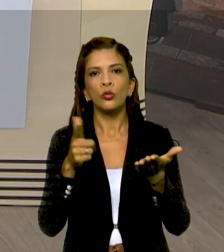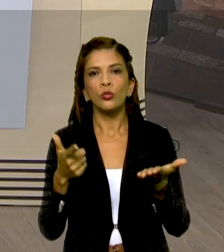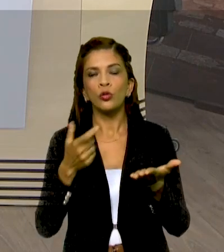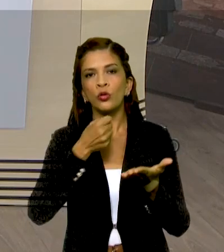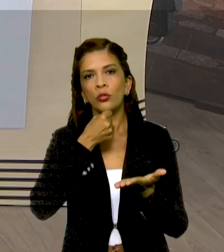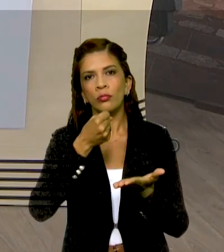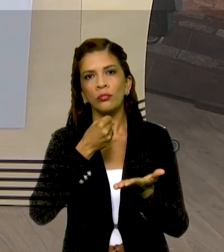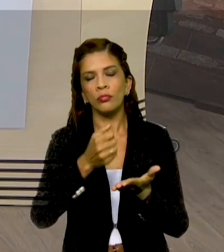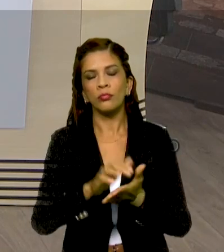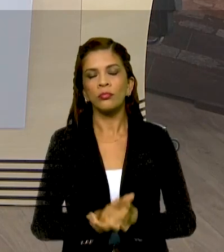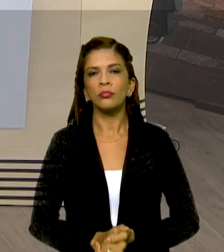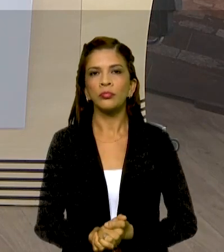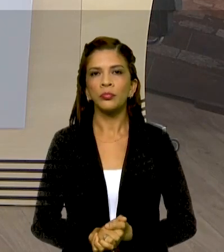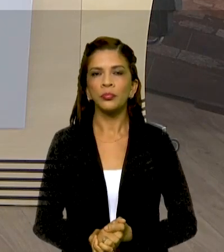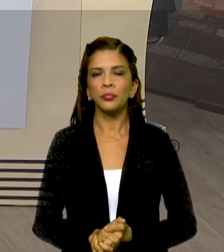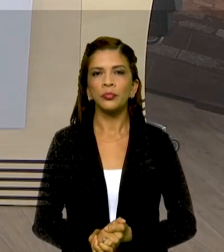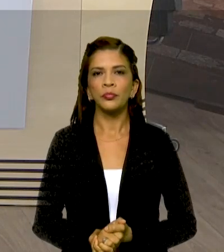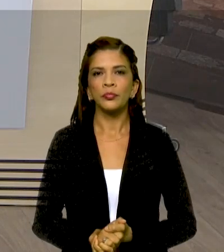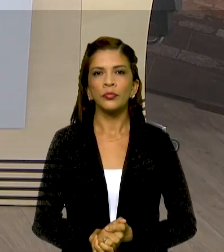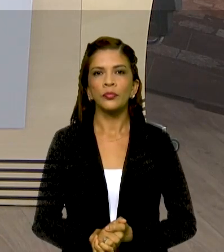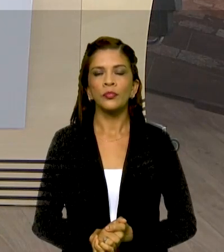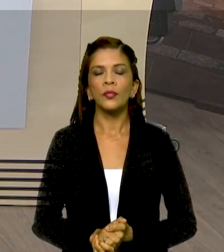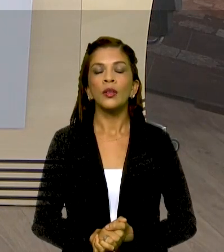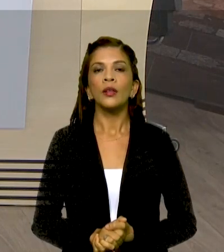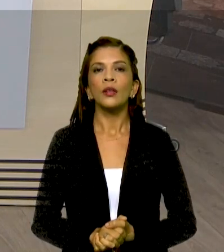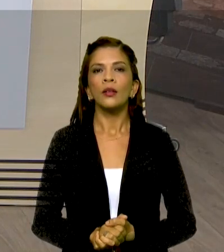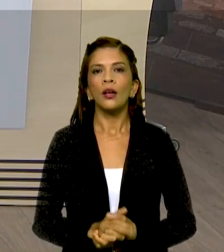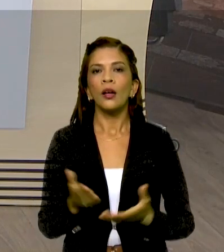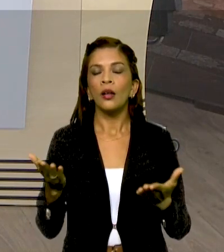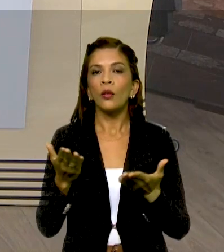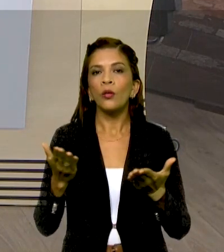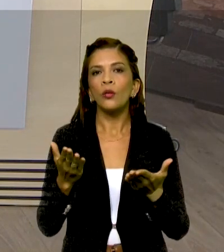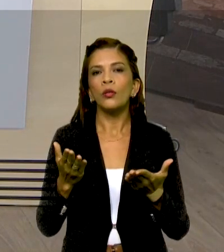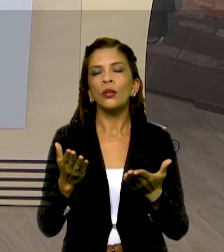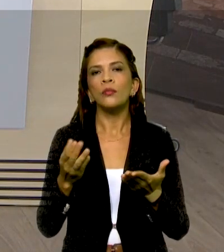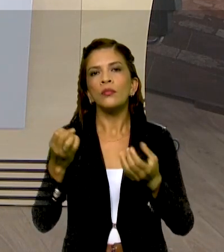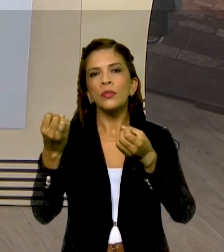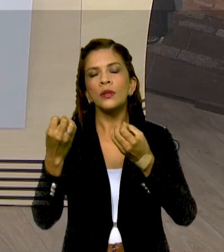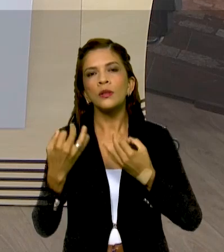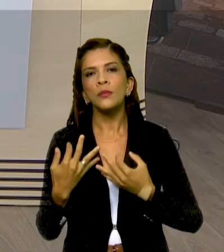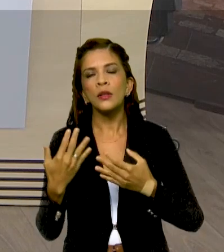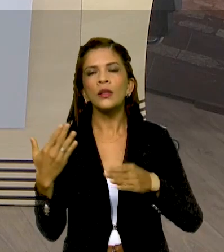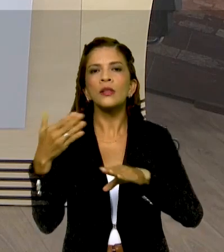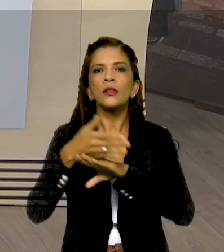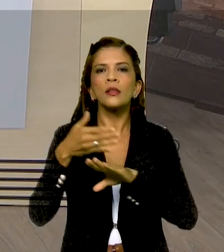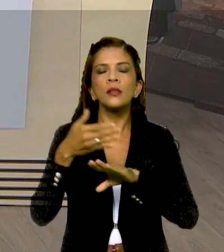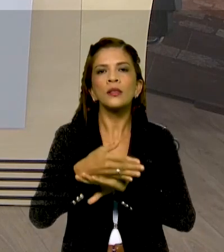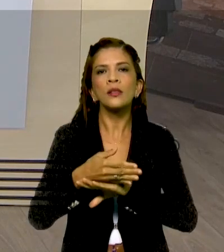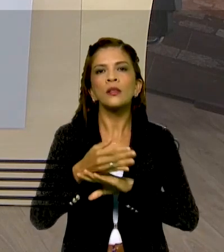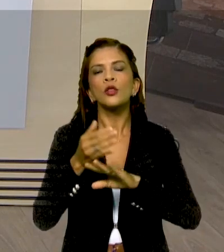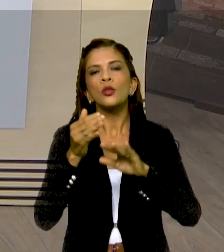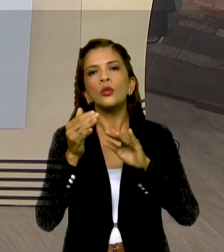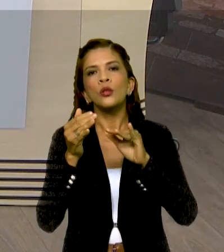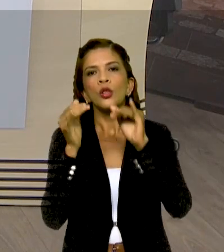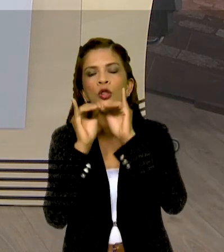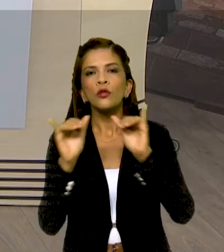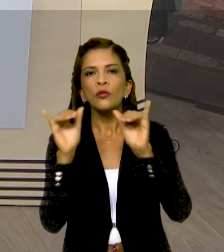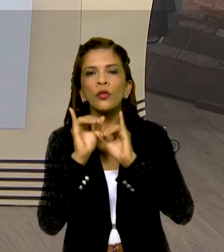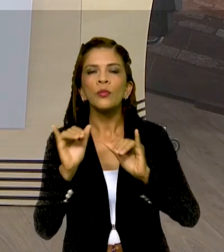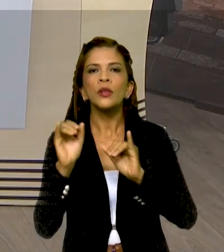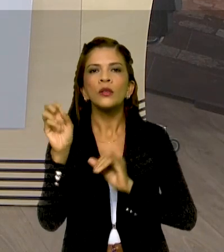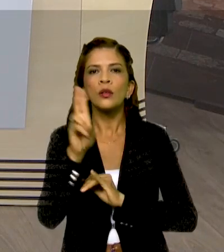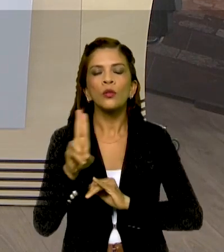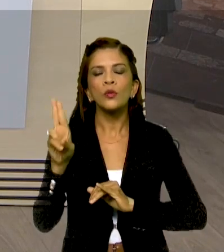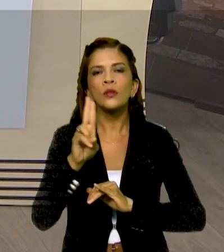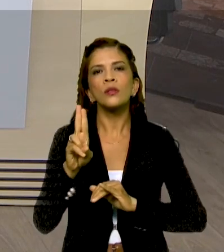aí, em relação a esse acesso à informação através dos meios de comunicação,